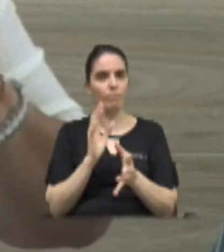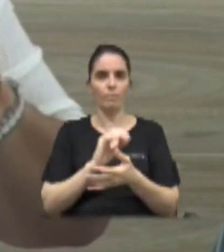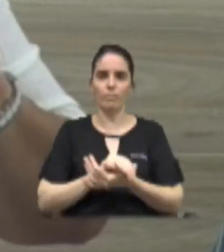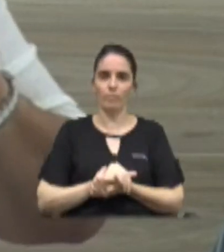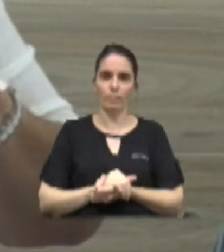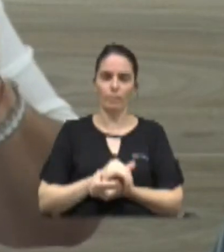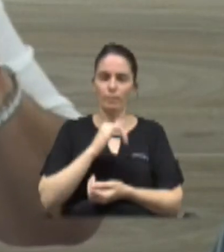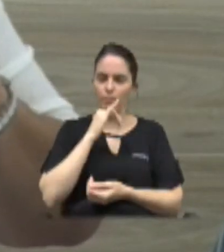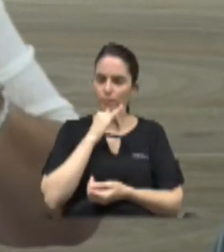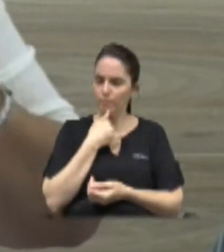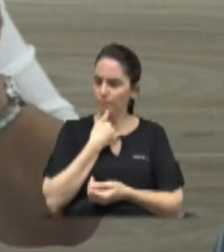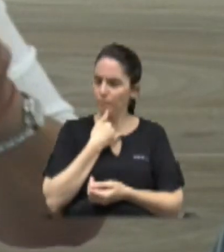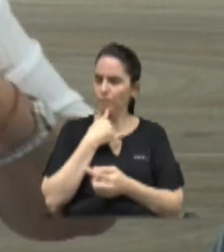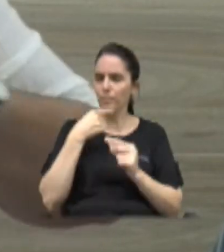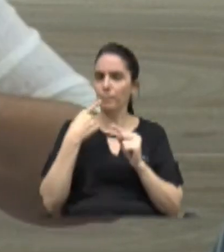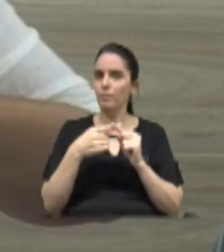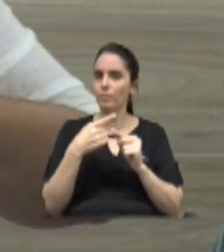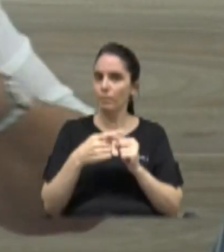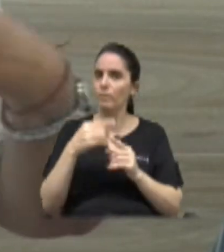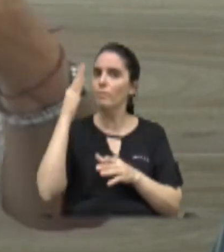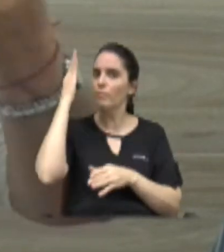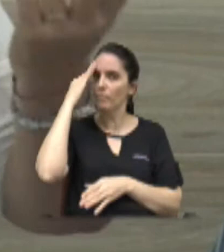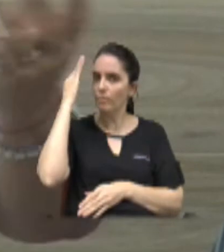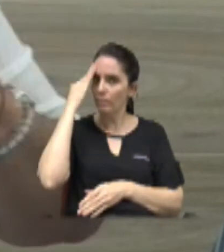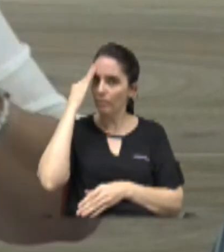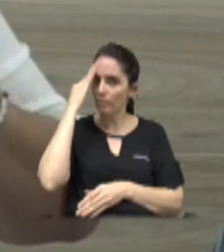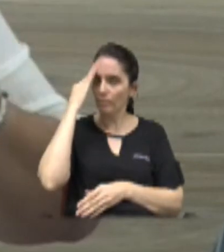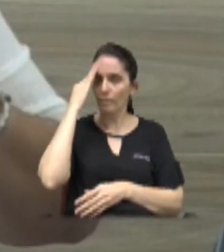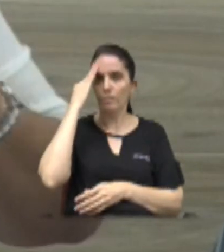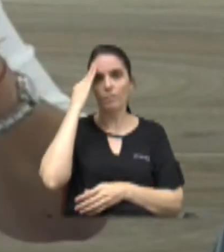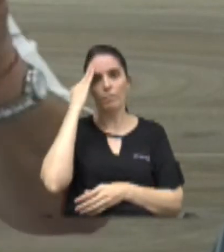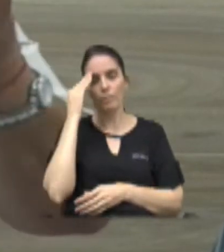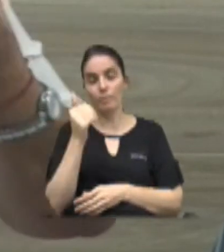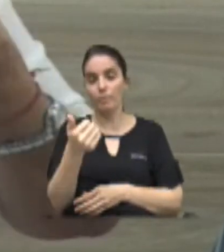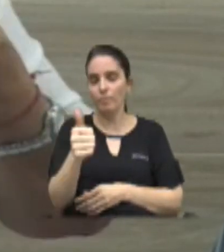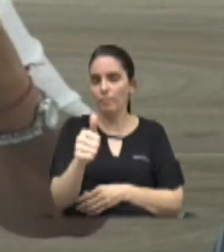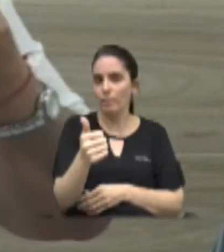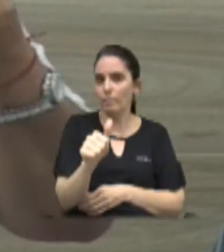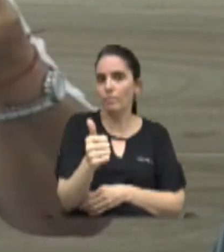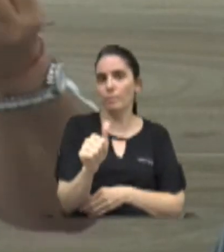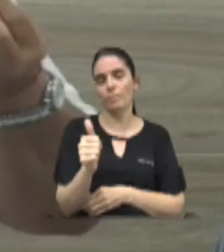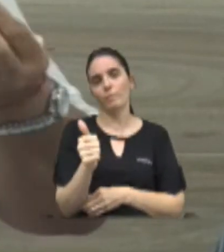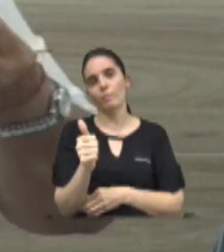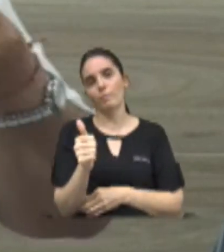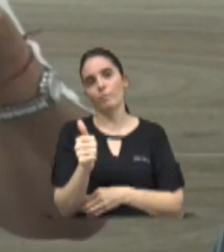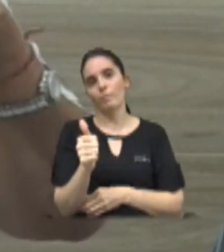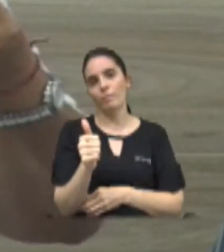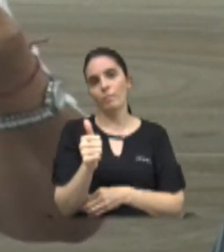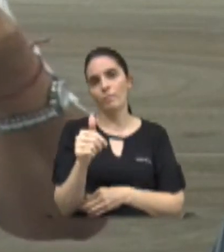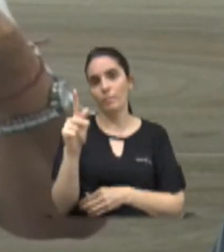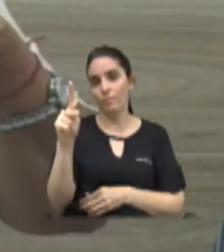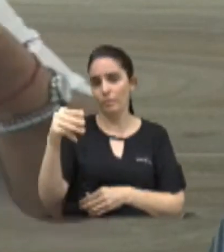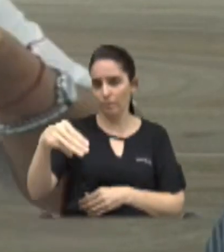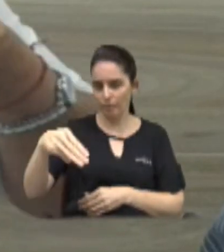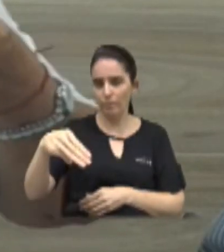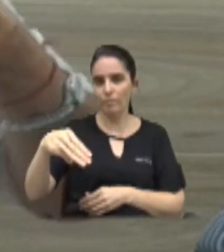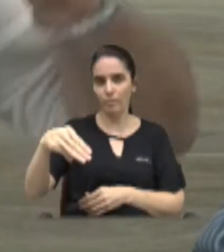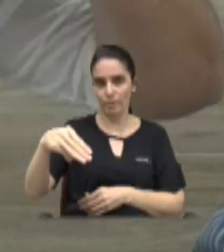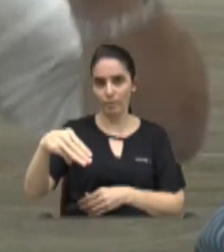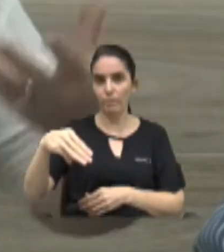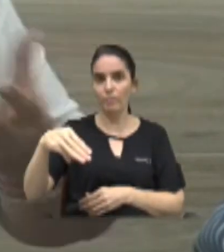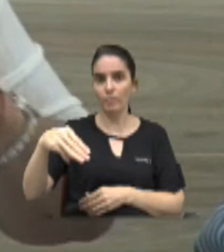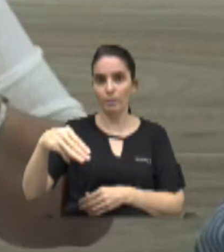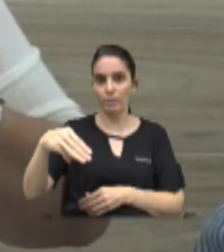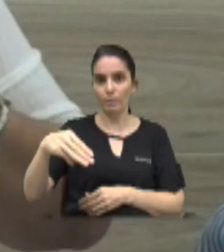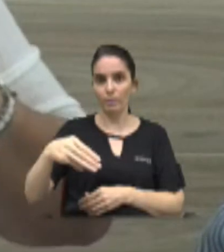gente fica muito triste porque a gente sabe, eu digo assim, como toda profissão, e a deles mais ainda, porque eles colocam